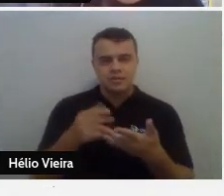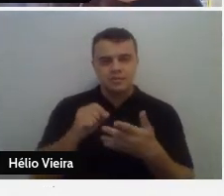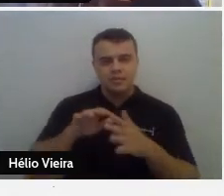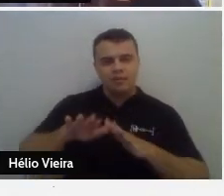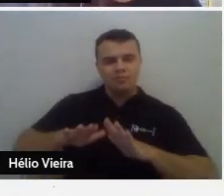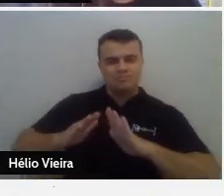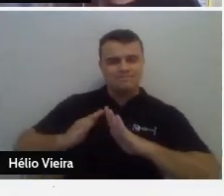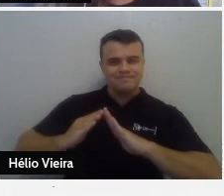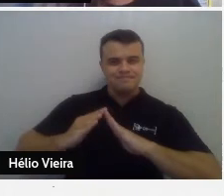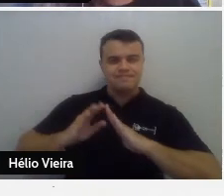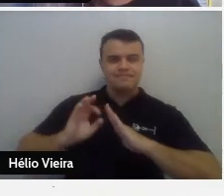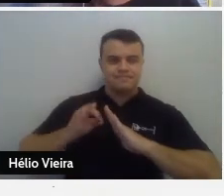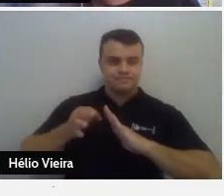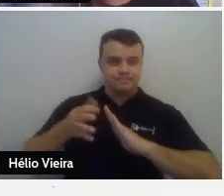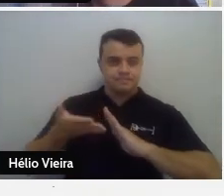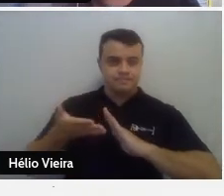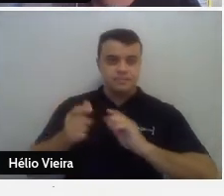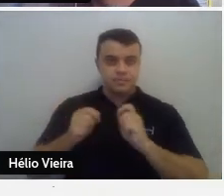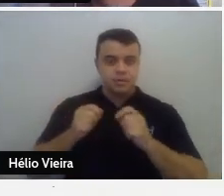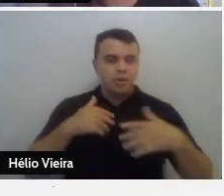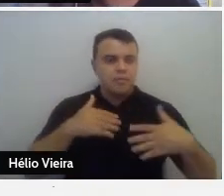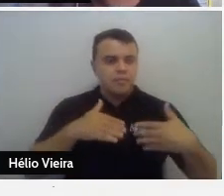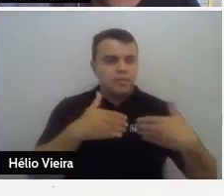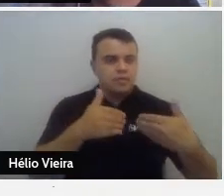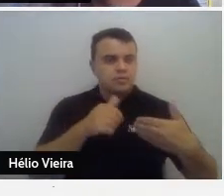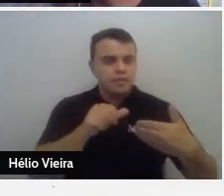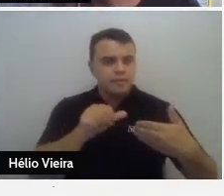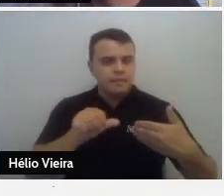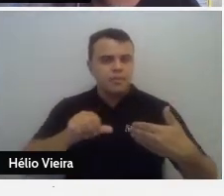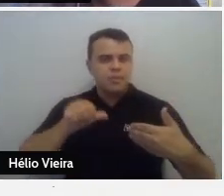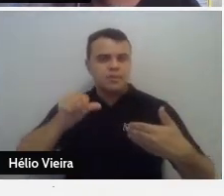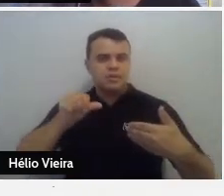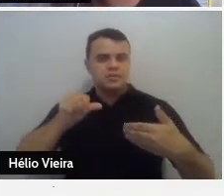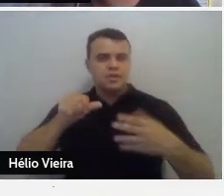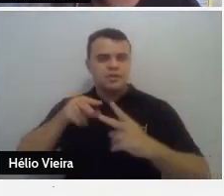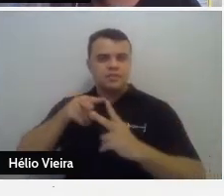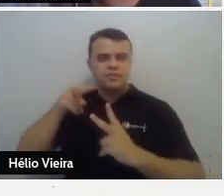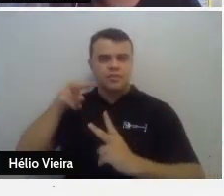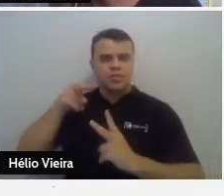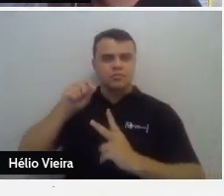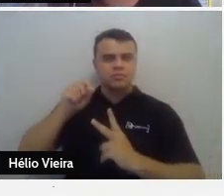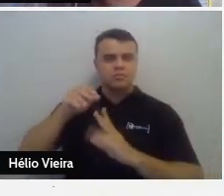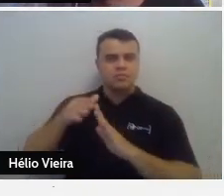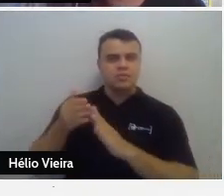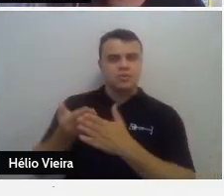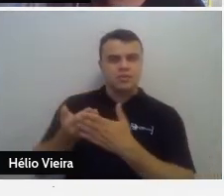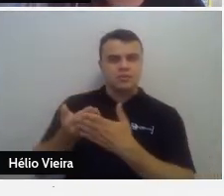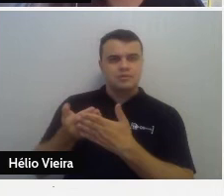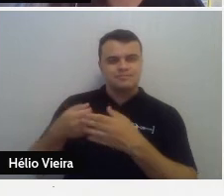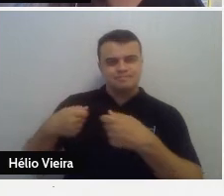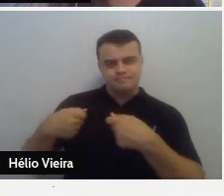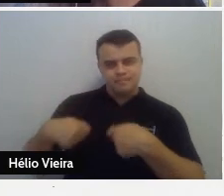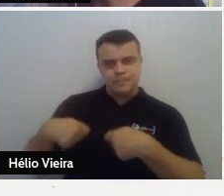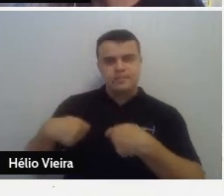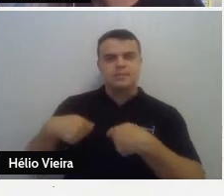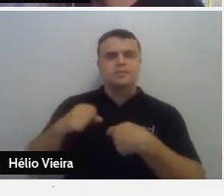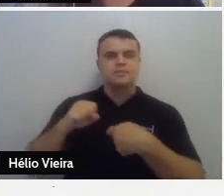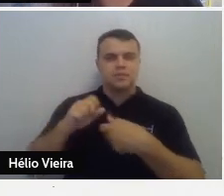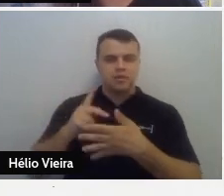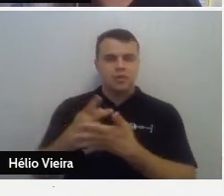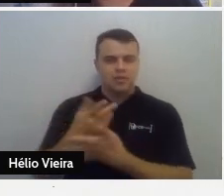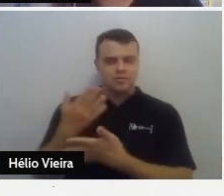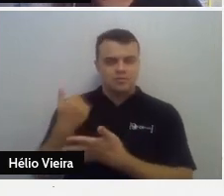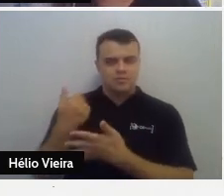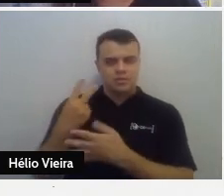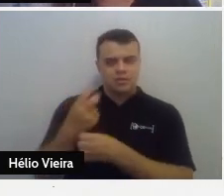isolamento. Então, o processo de migração para educação à distância foi necessário e